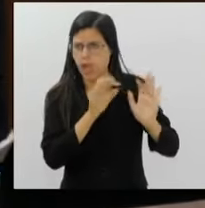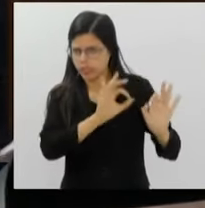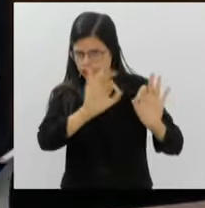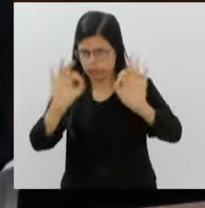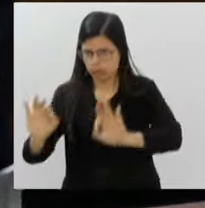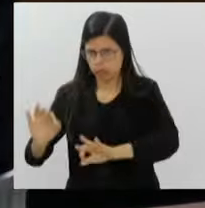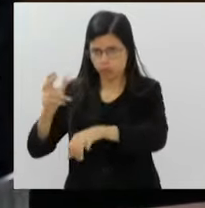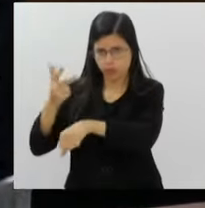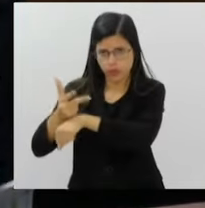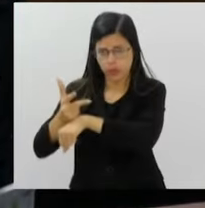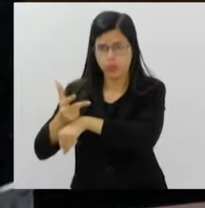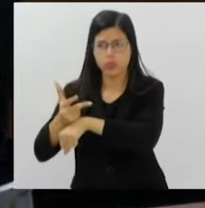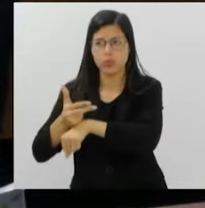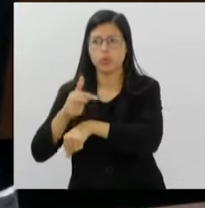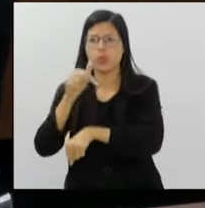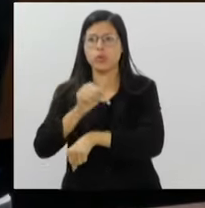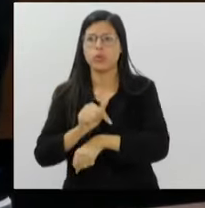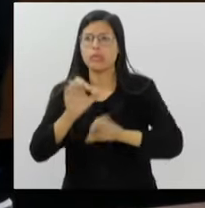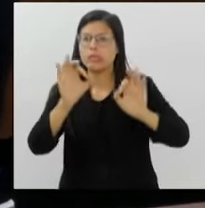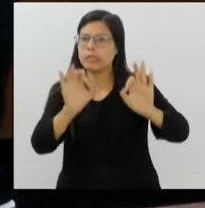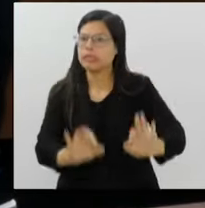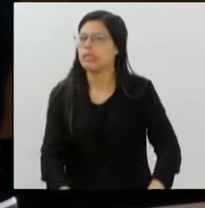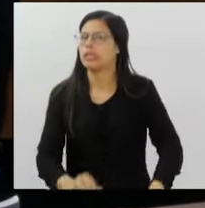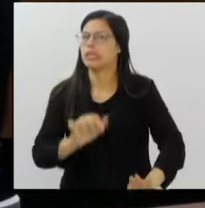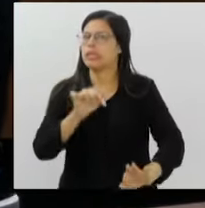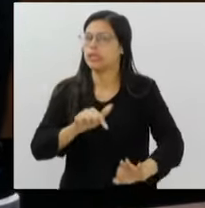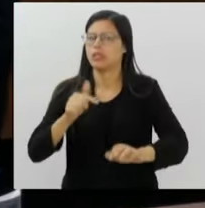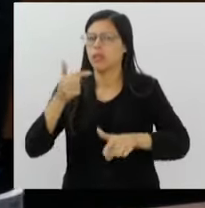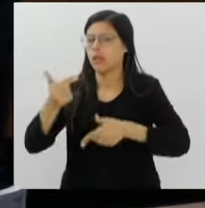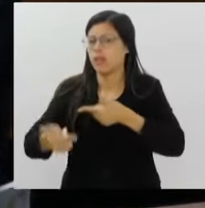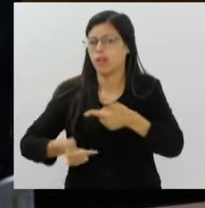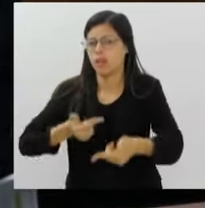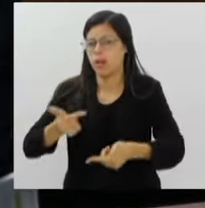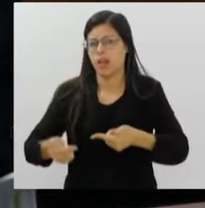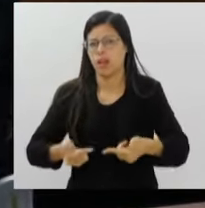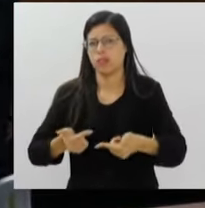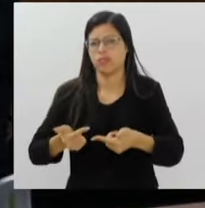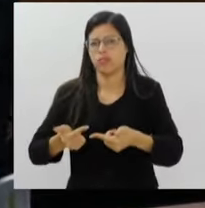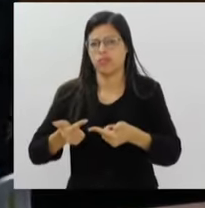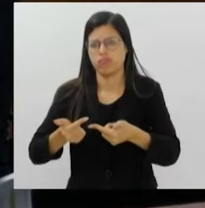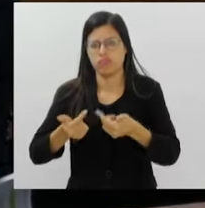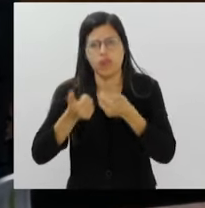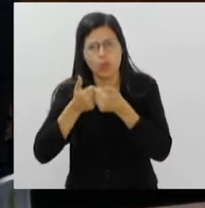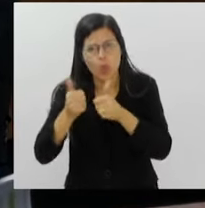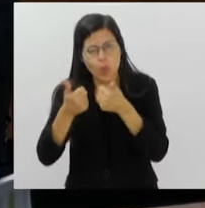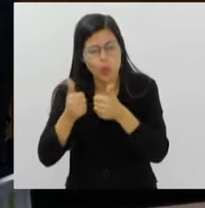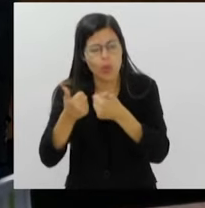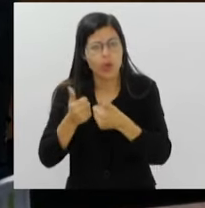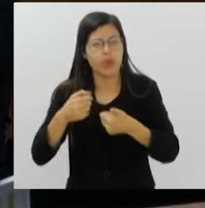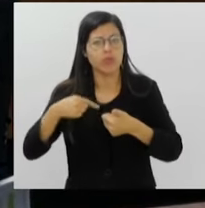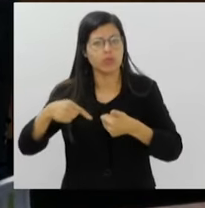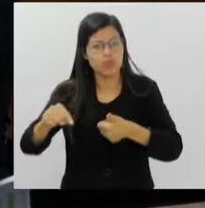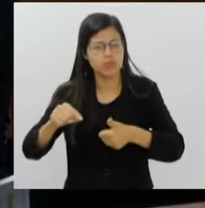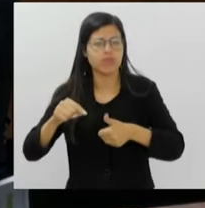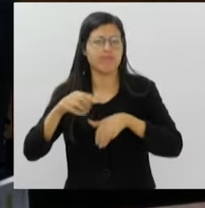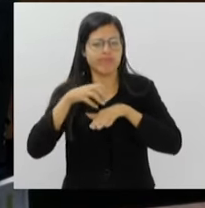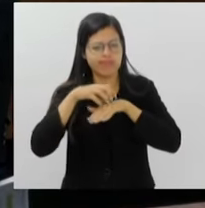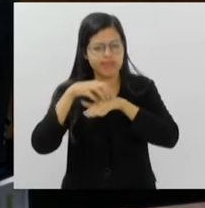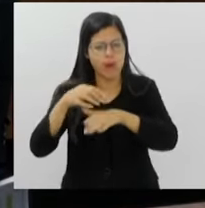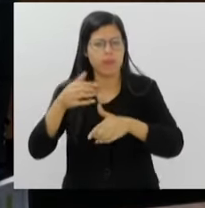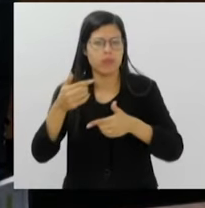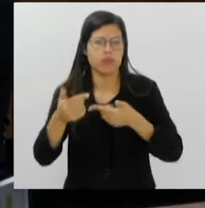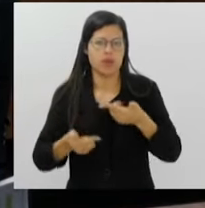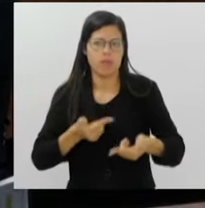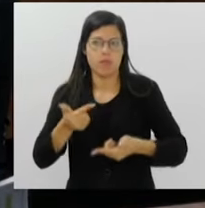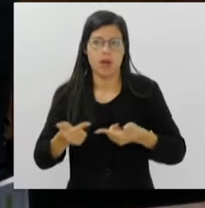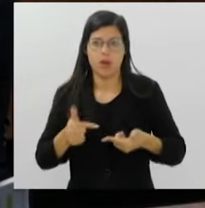Esse aqui, com certeza, estava indo trabalhar. Como esse outro senhor aqui também, que foi